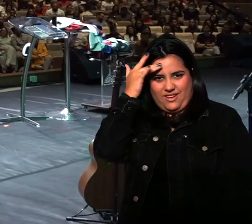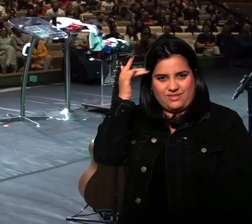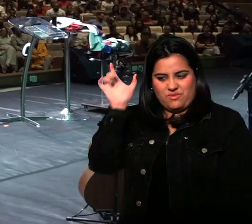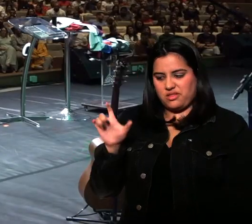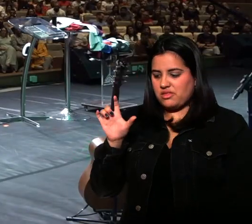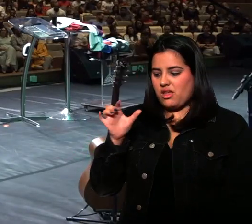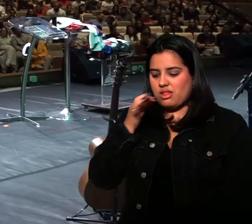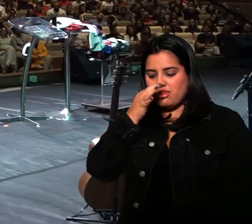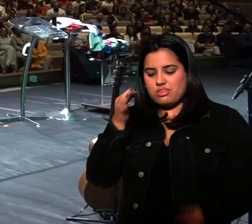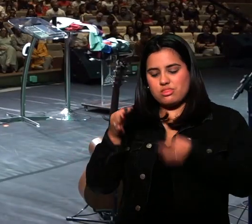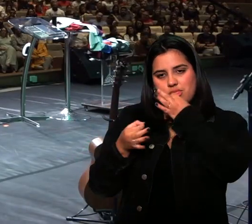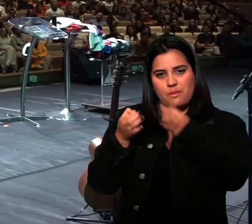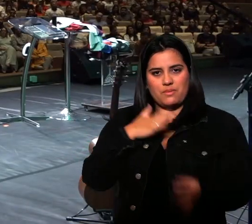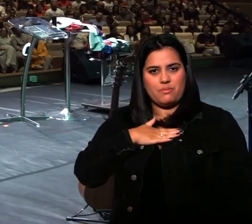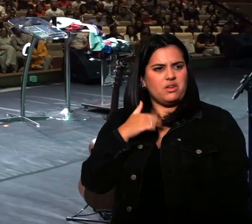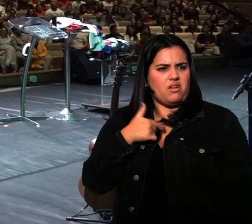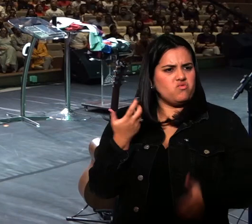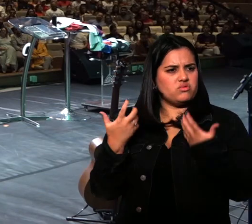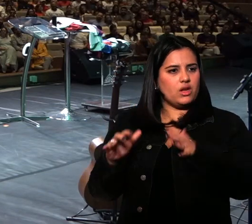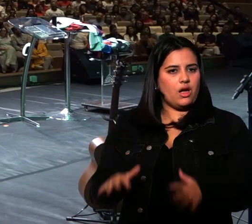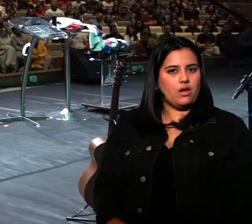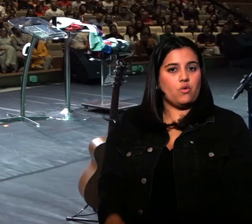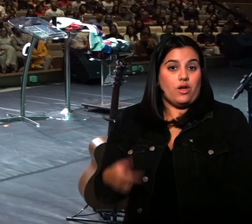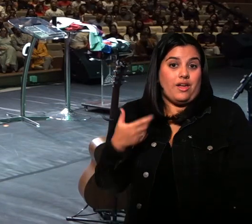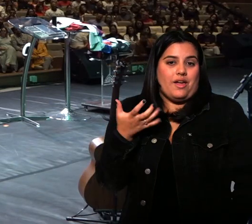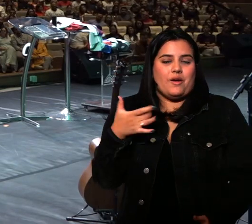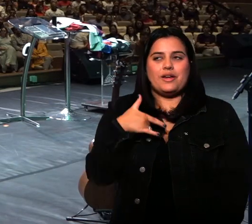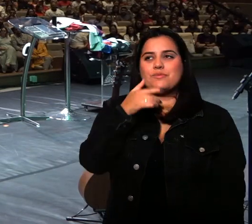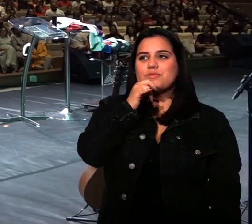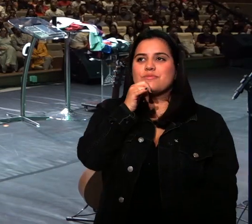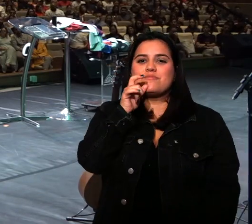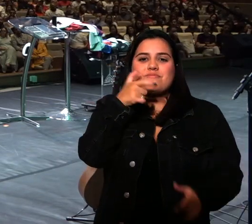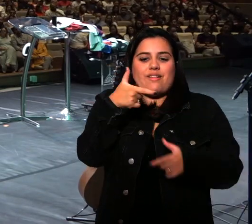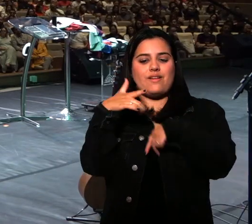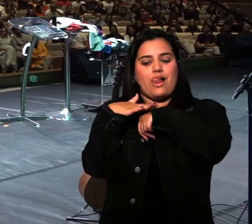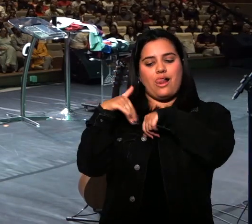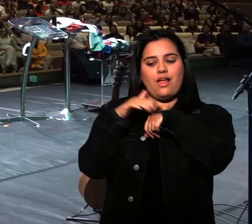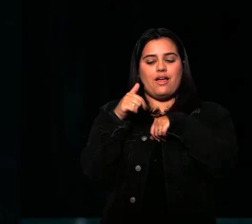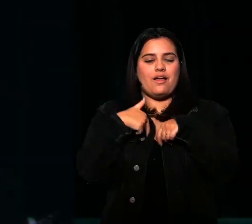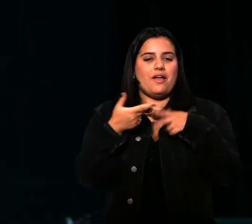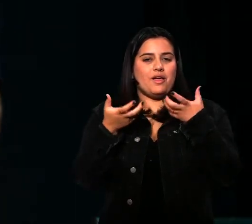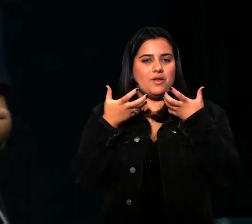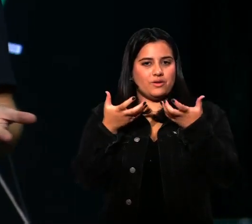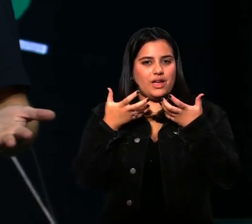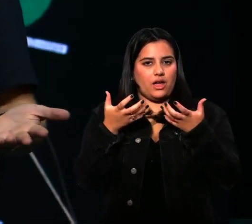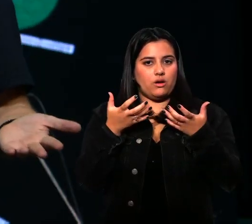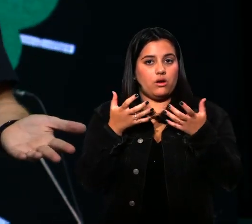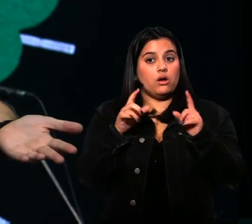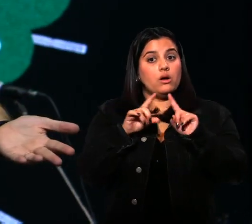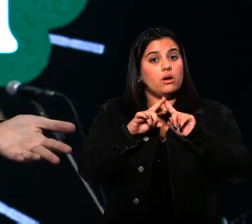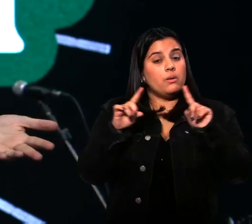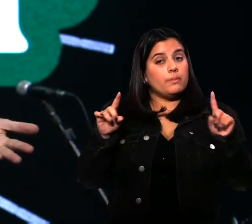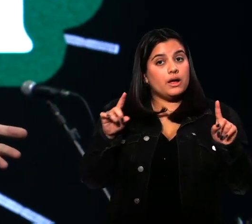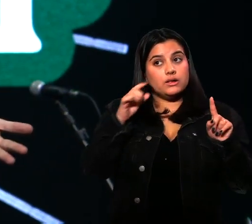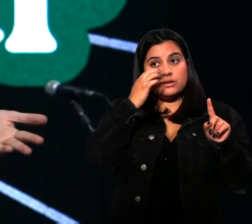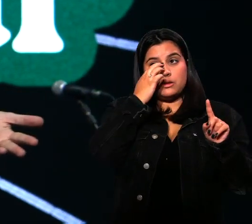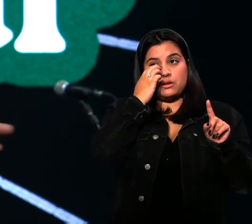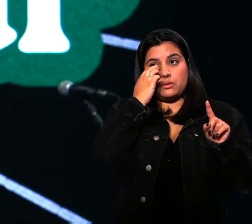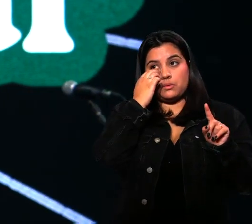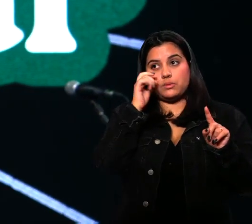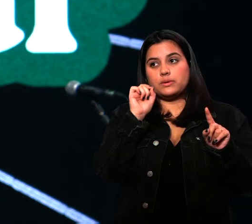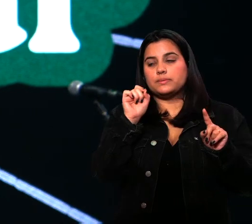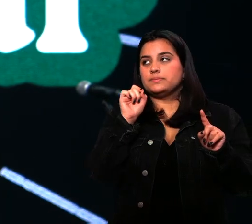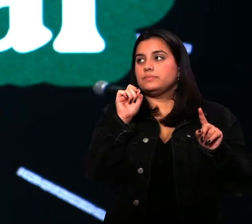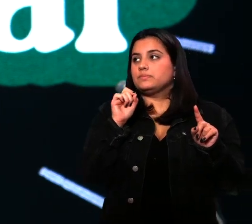assim. Você quer o elogio, mas você não quer a crítica. Mas você não quer ser criticado no sentido positivo, em amor, meu irmão. Você vai denigrir ninguém, não é essa a